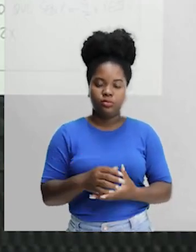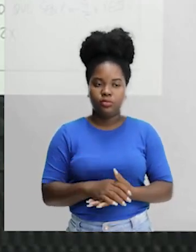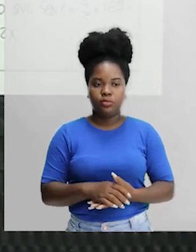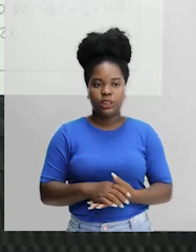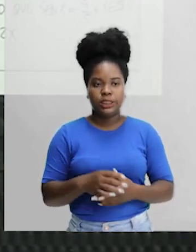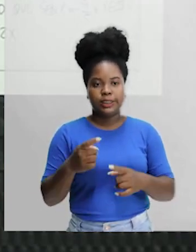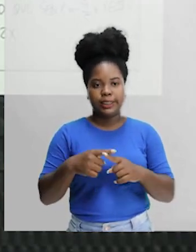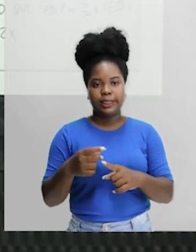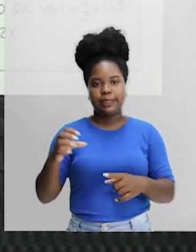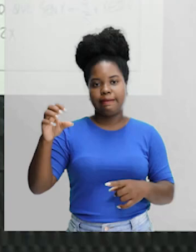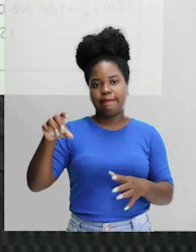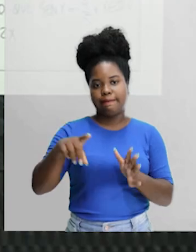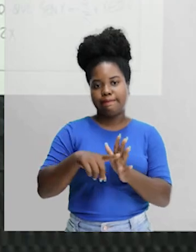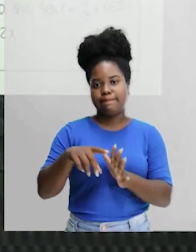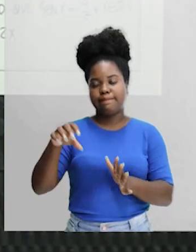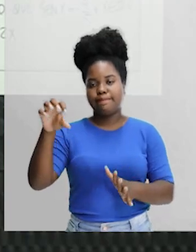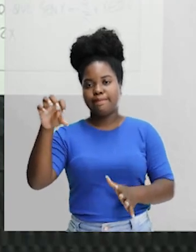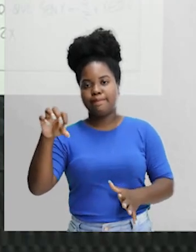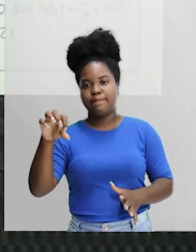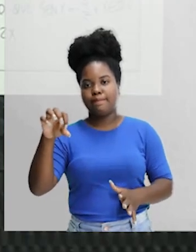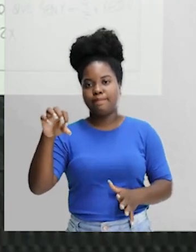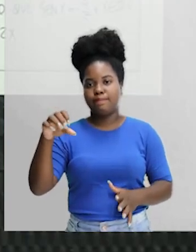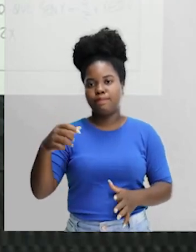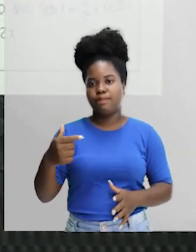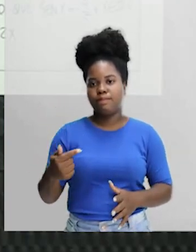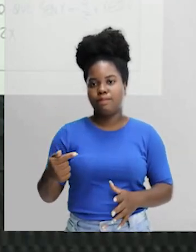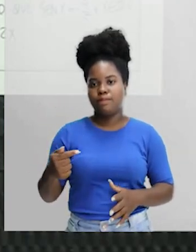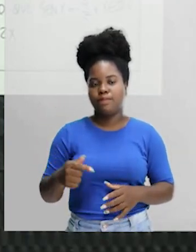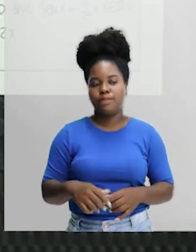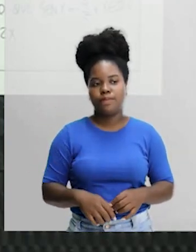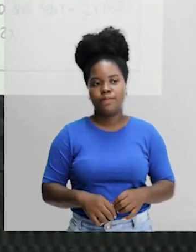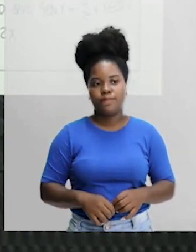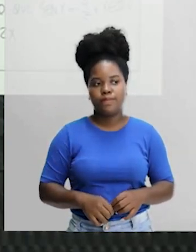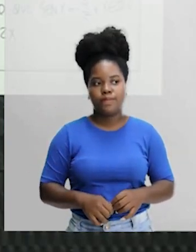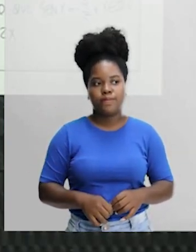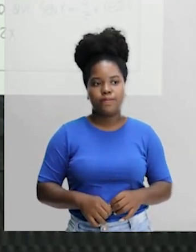multiplicado por menos 9 sobre 7.